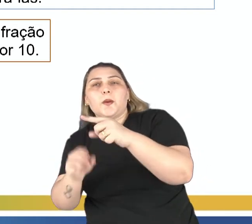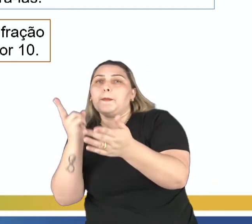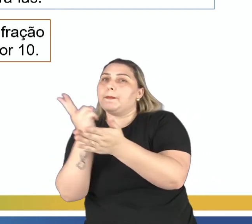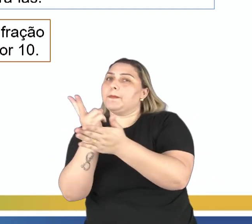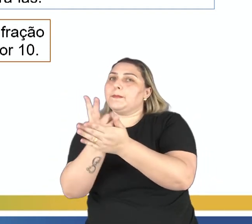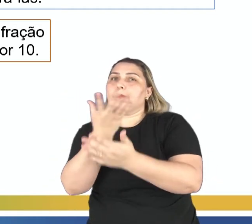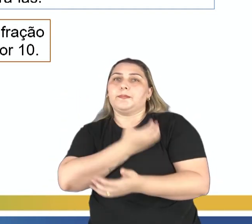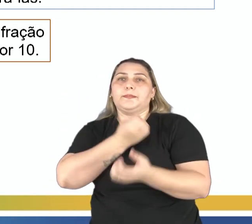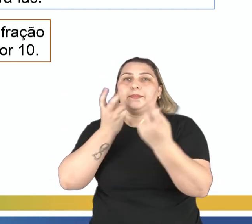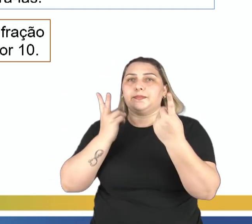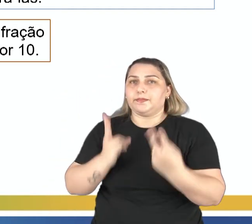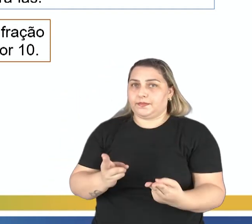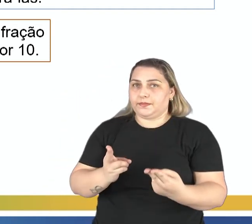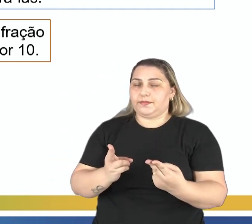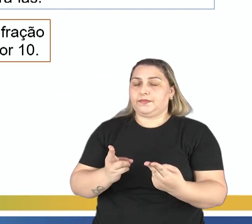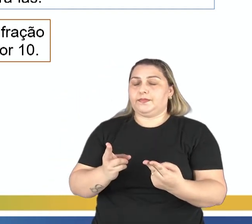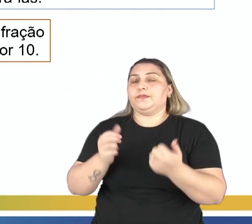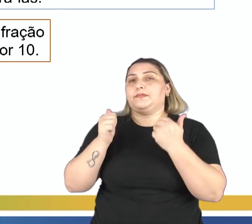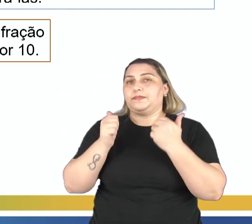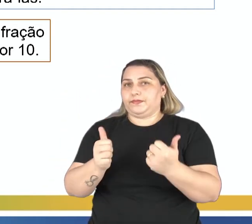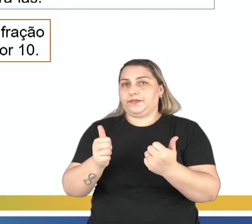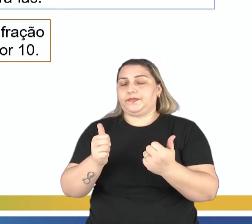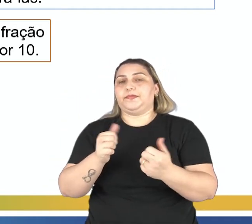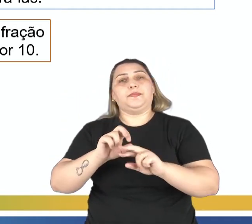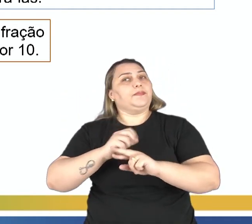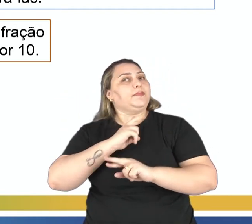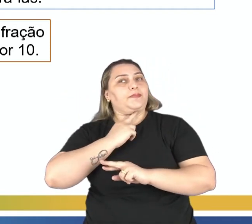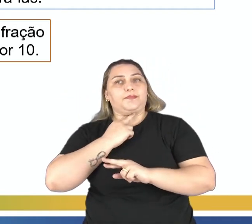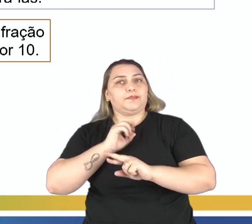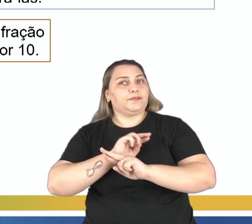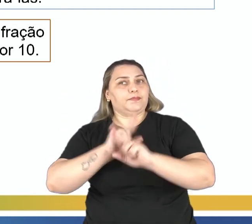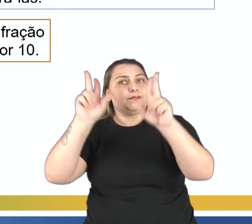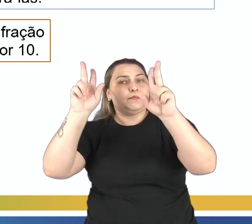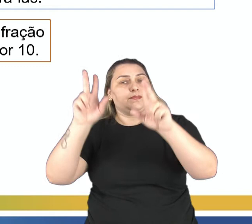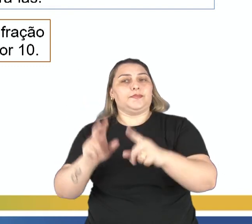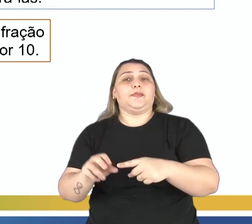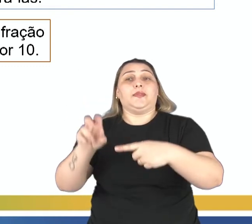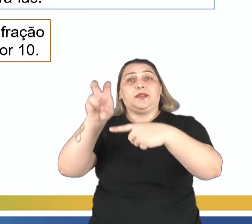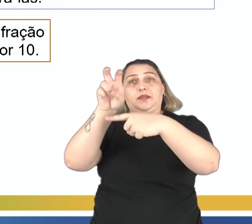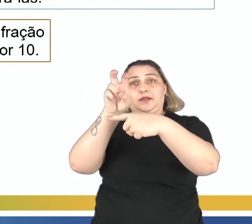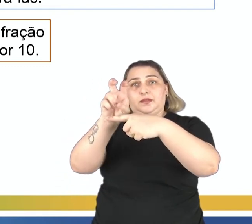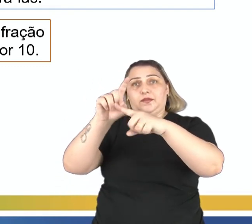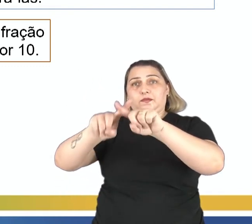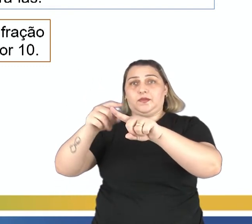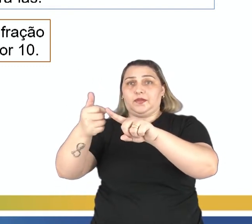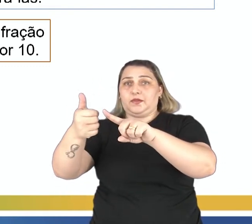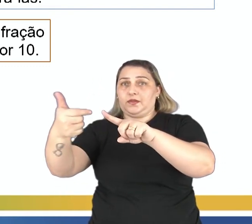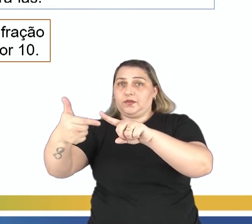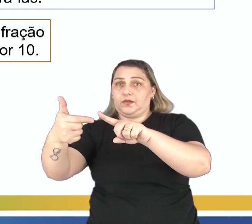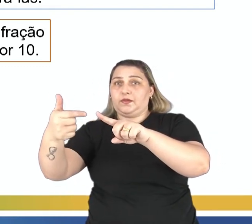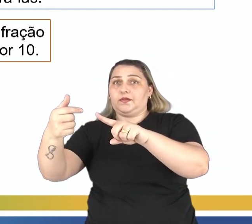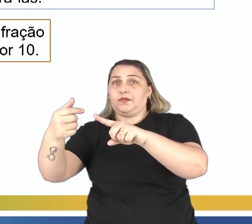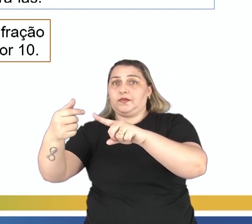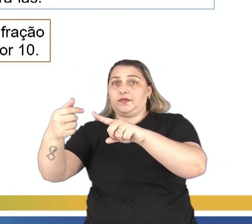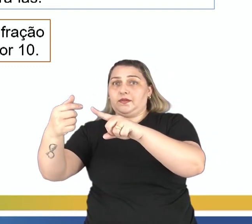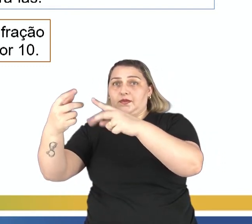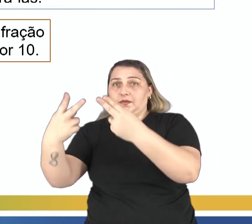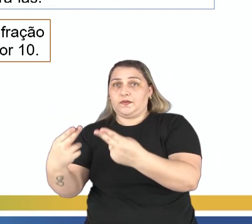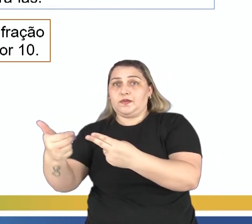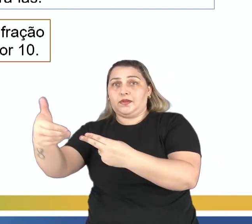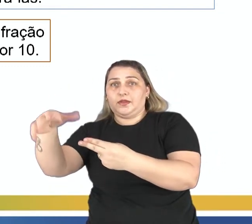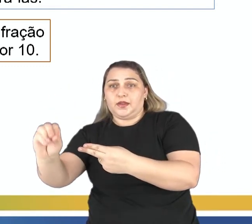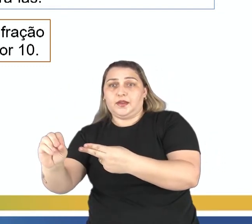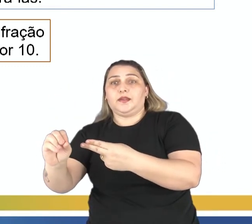mesmo número, ok? Não pode ser diferente, tem que ser o mesmo. Então, 5 vezes 2 dá 10. Então, 3/5 é igual